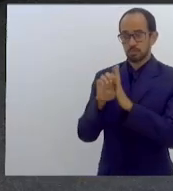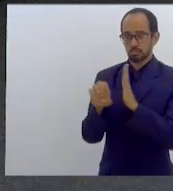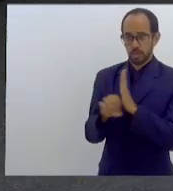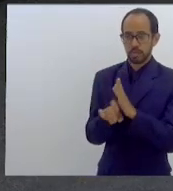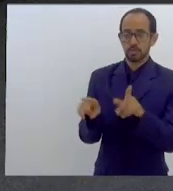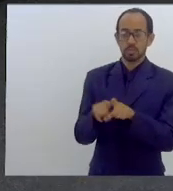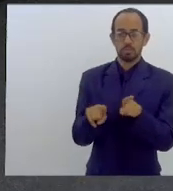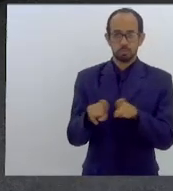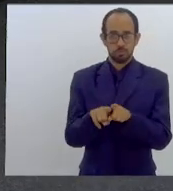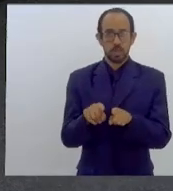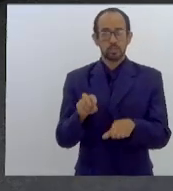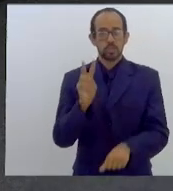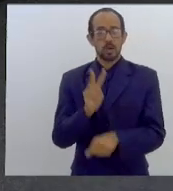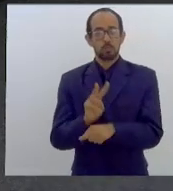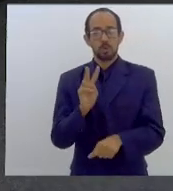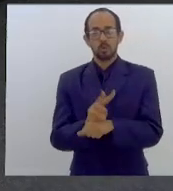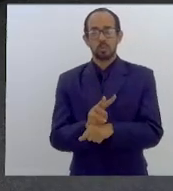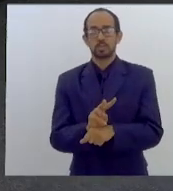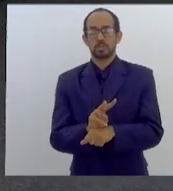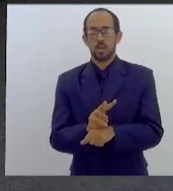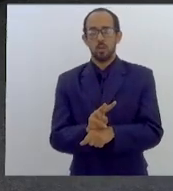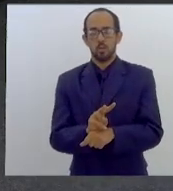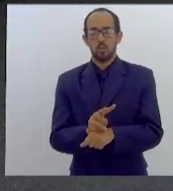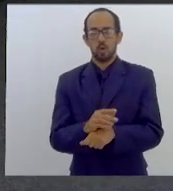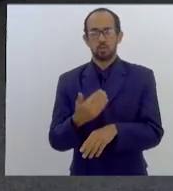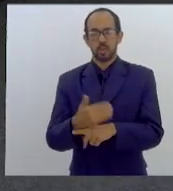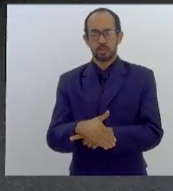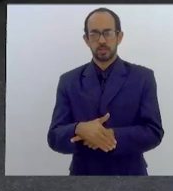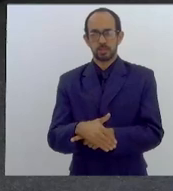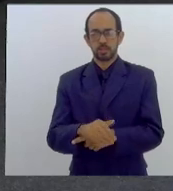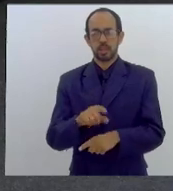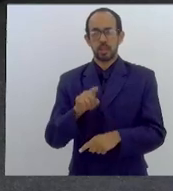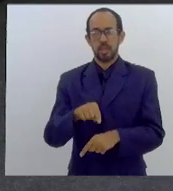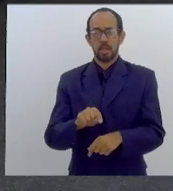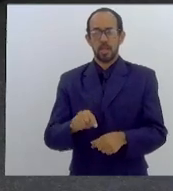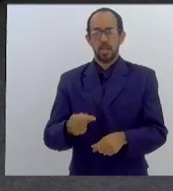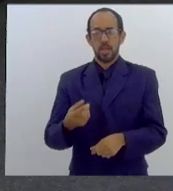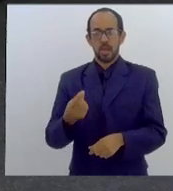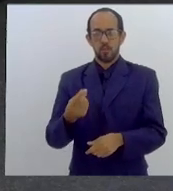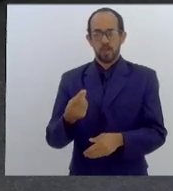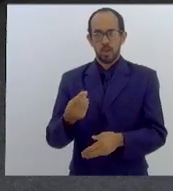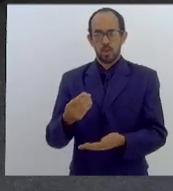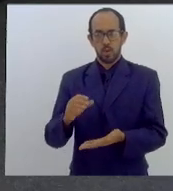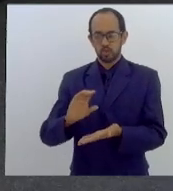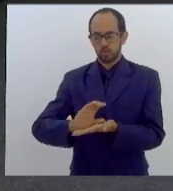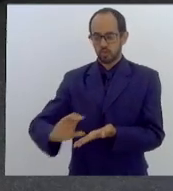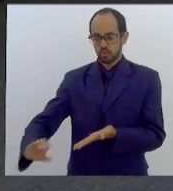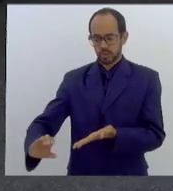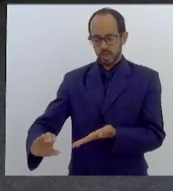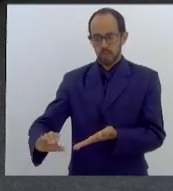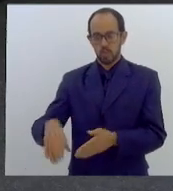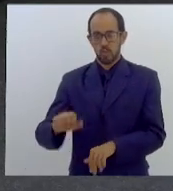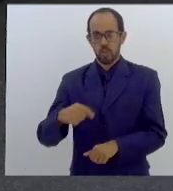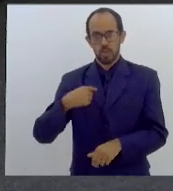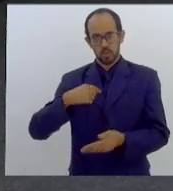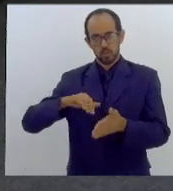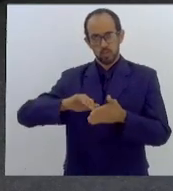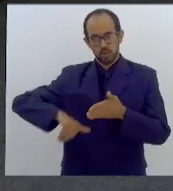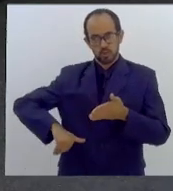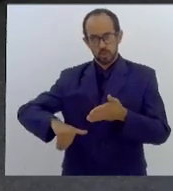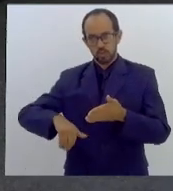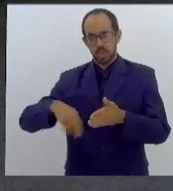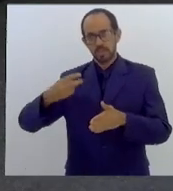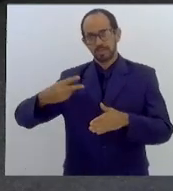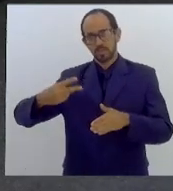preocupação e da mais proteção aos beneficiários. A emenda relacionada à fonte de custeio, estou retirando. A segunda emenda está sendo incorporada ao